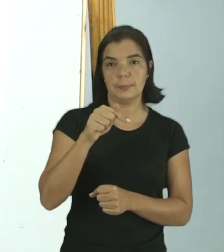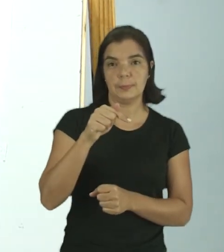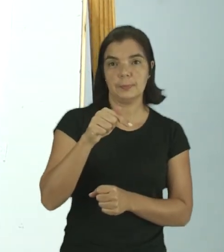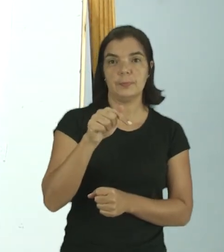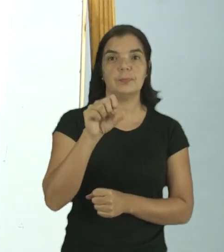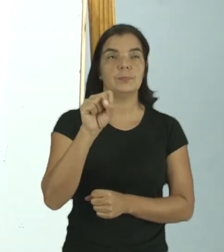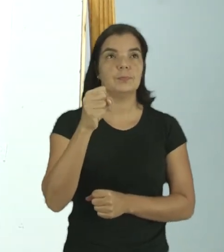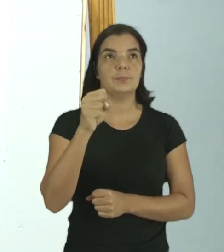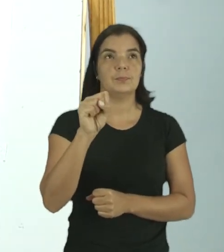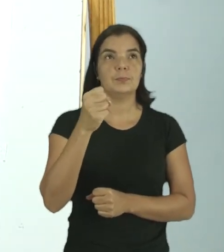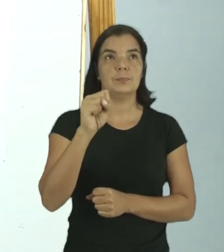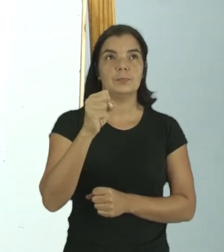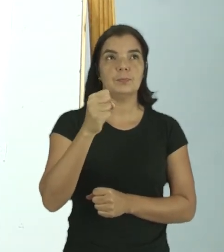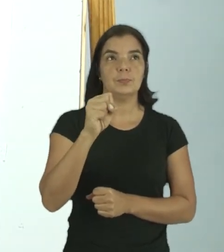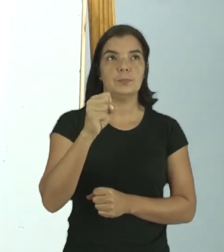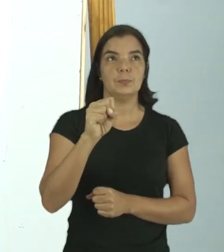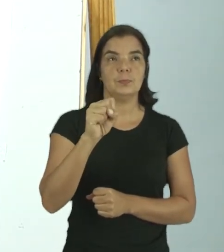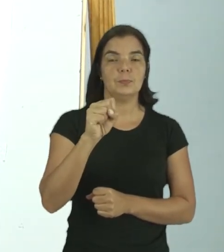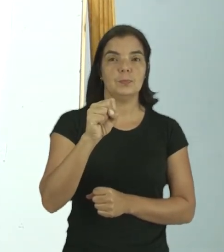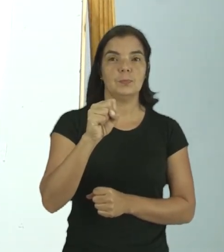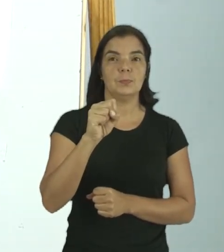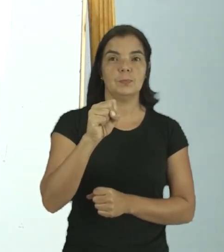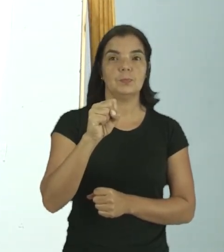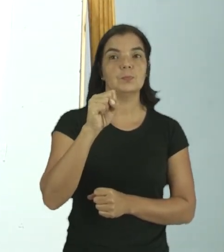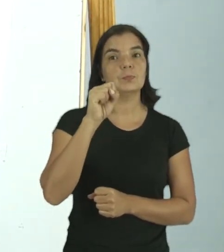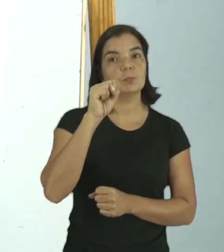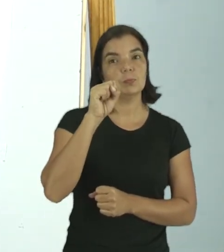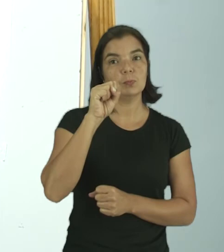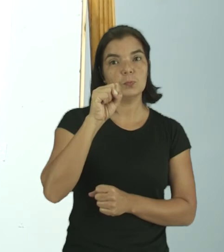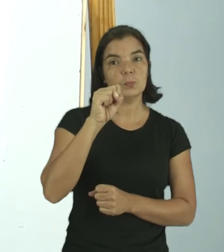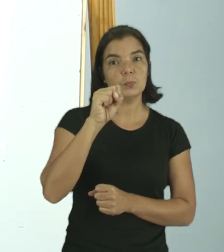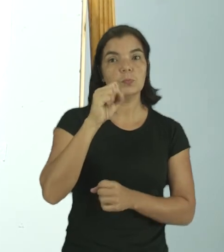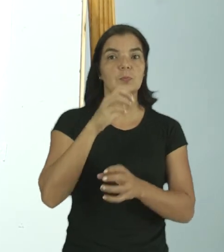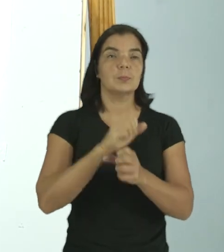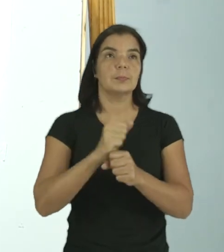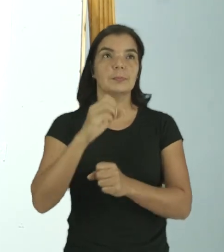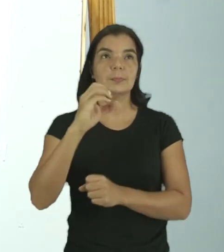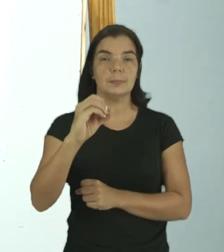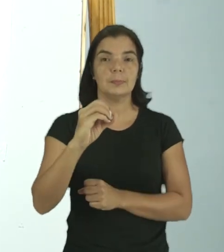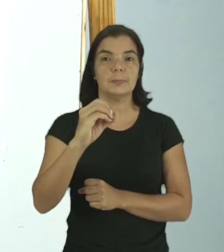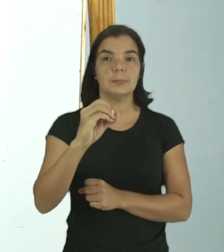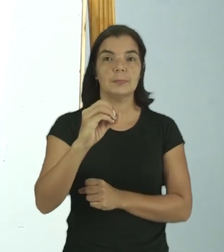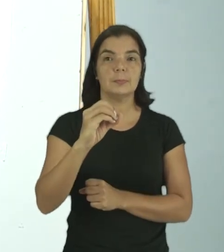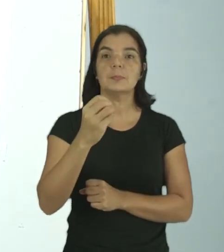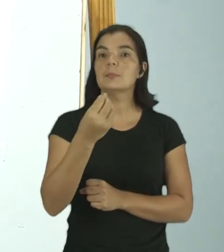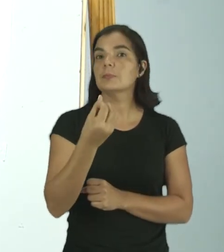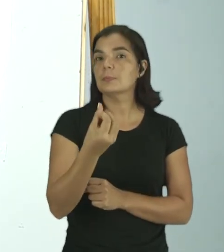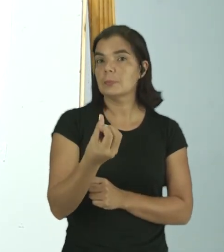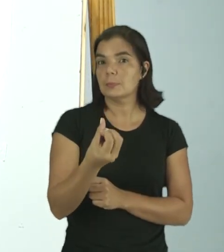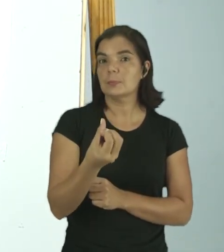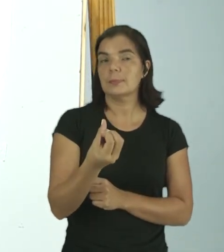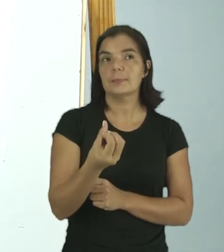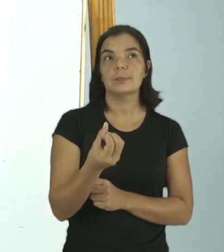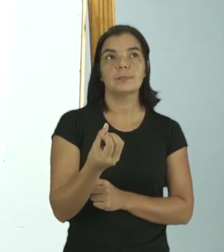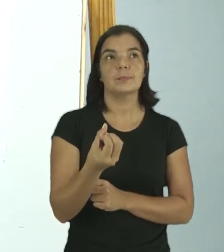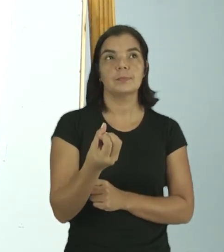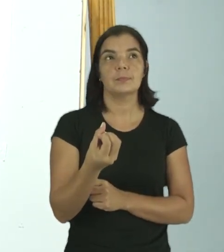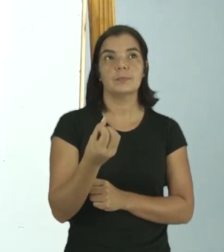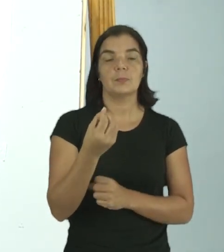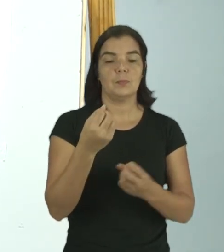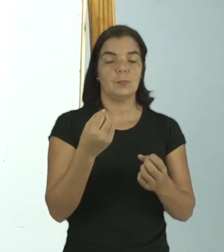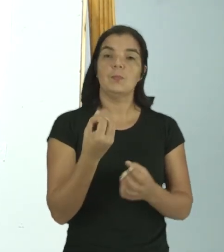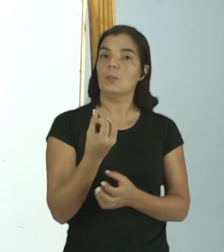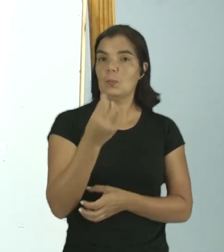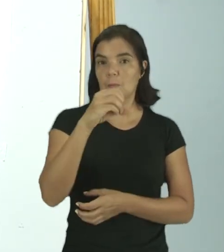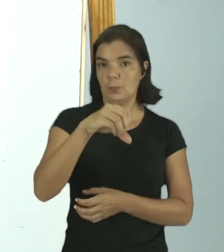mais 7 eu vou ter oito muito bem oito mais 68 na minha mente